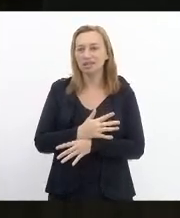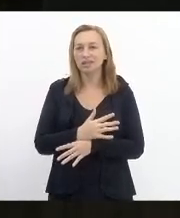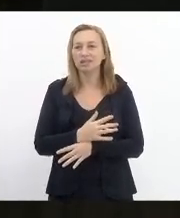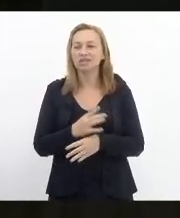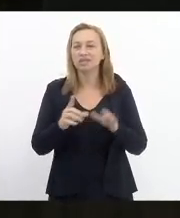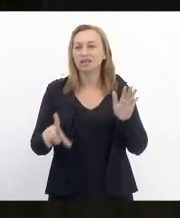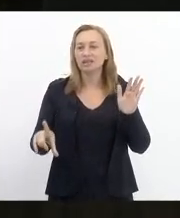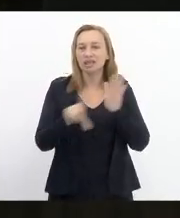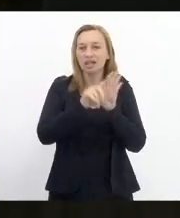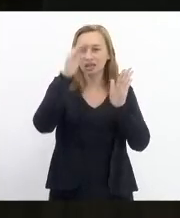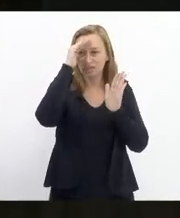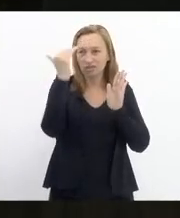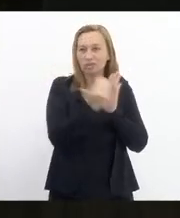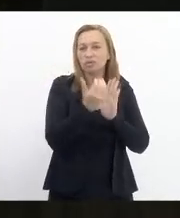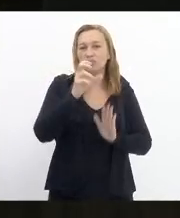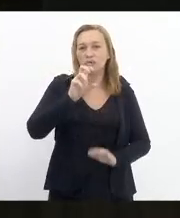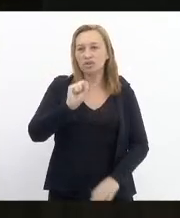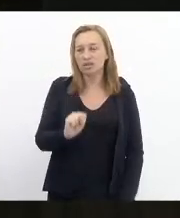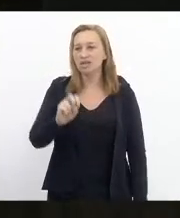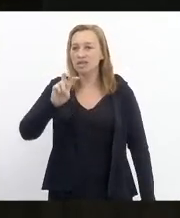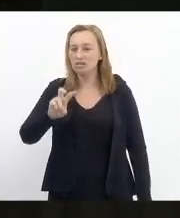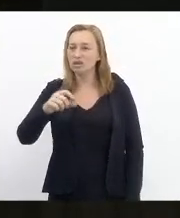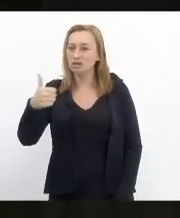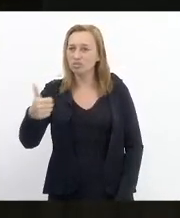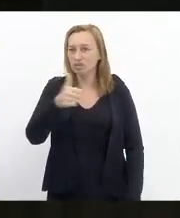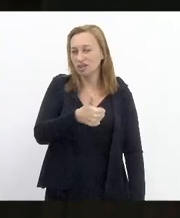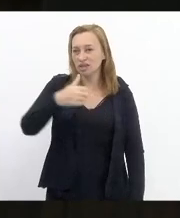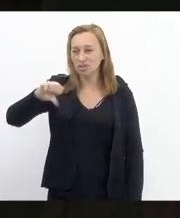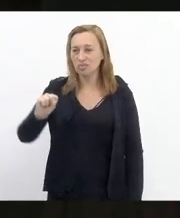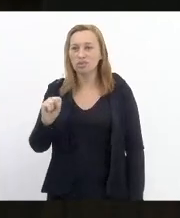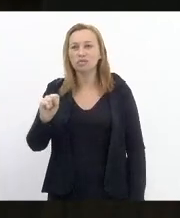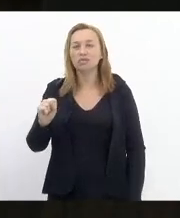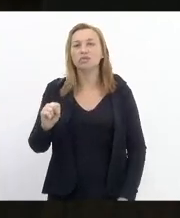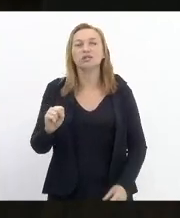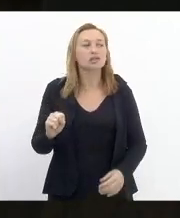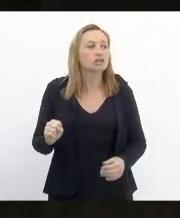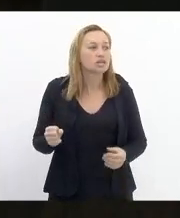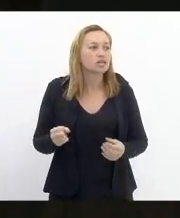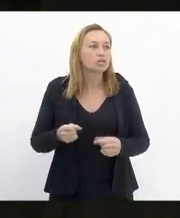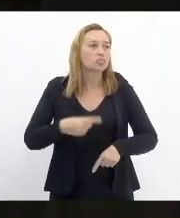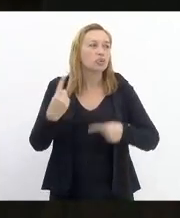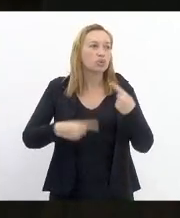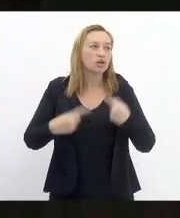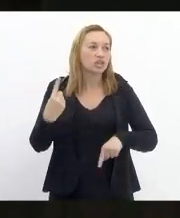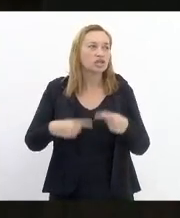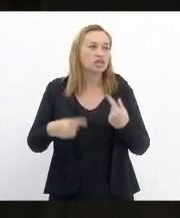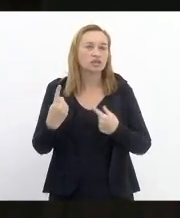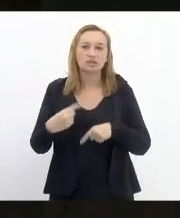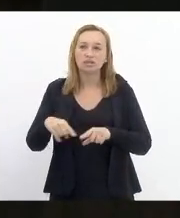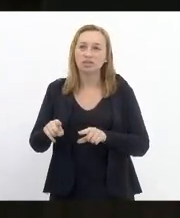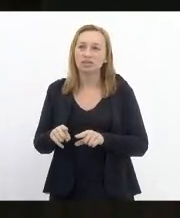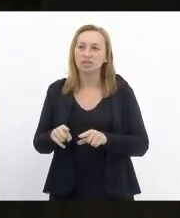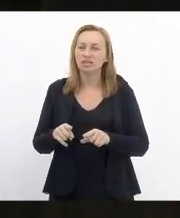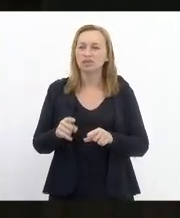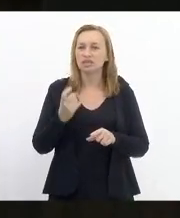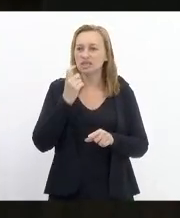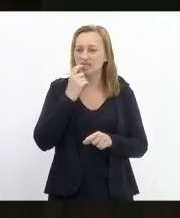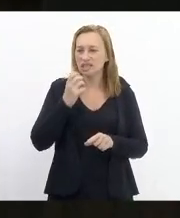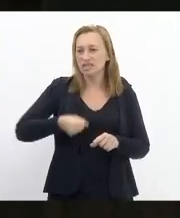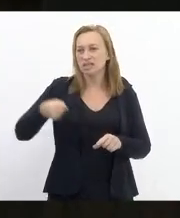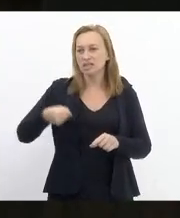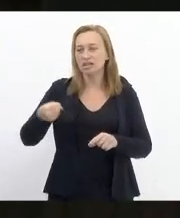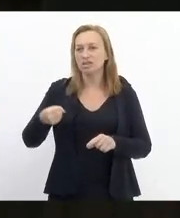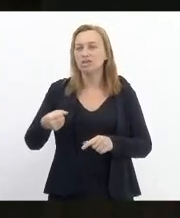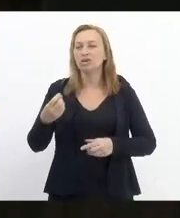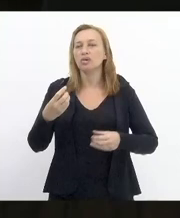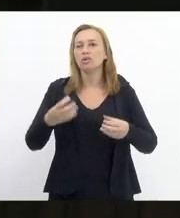da Lei 8.151, de 18, que estabelece sistema de logística reversa de embalagens pós-consumo. Pendente de pareceres das comissões